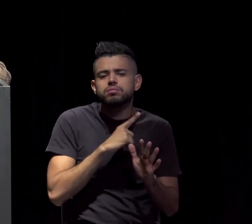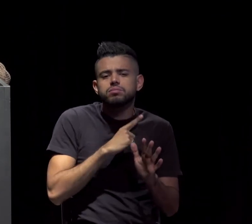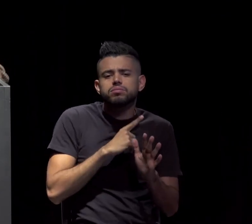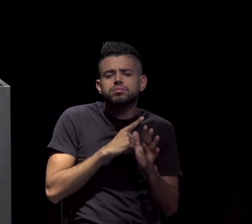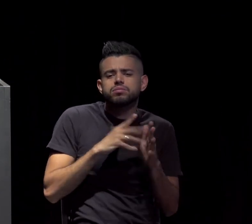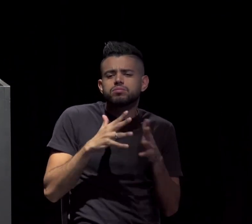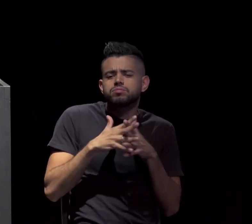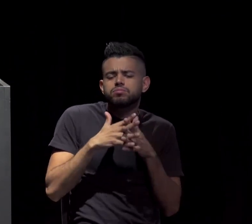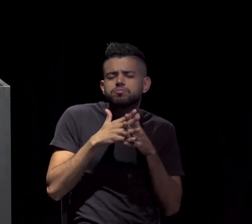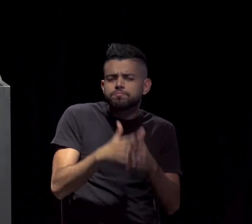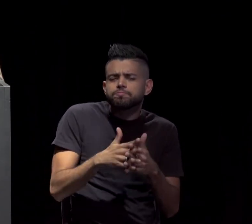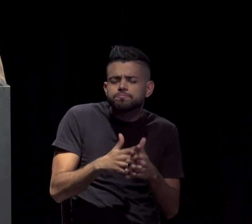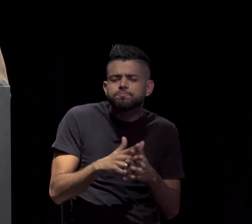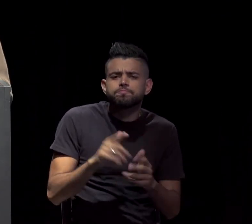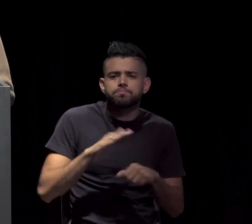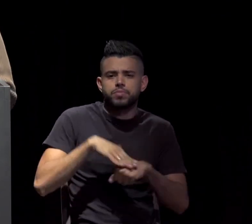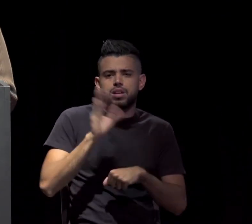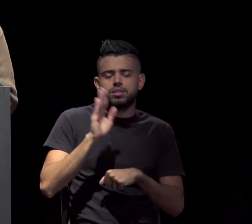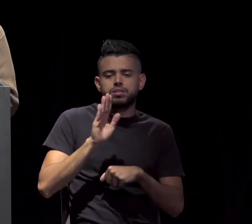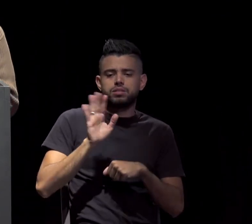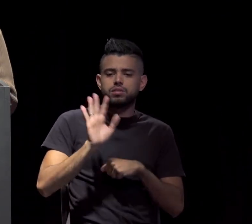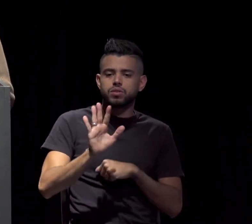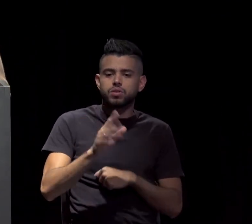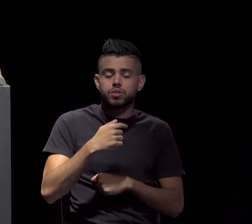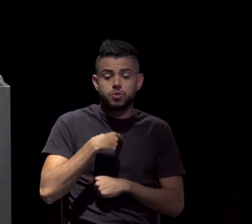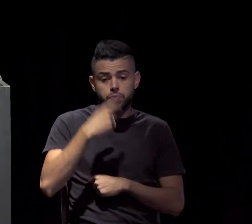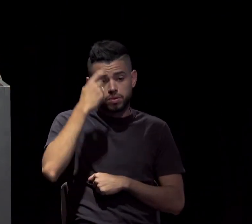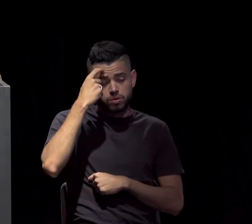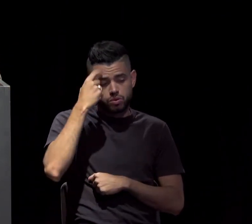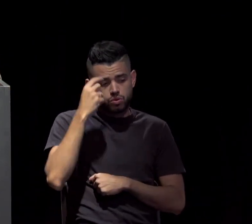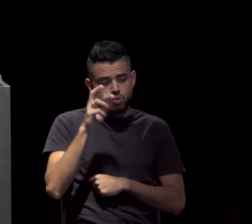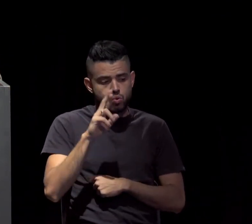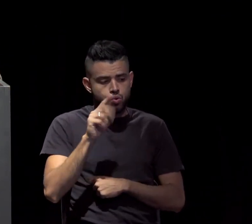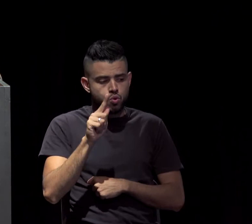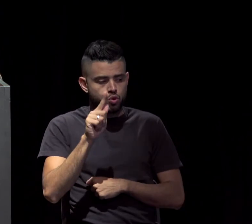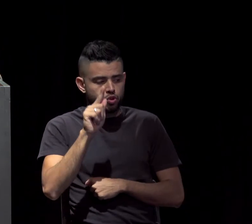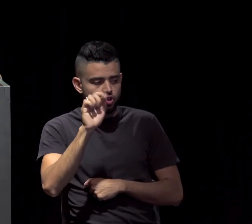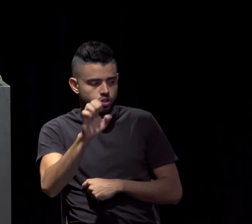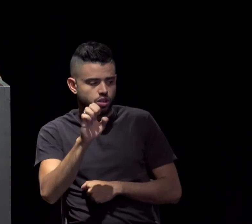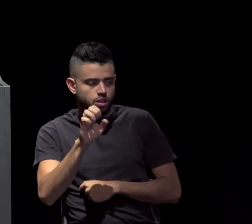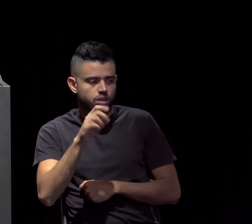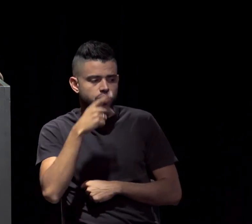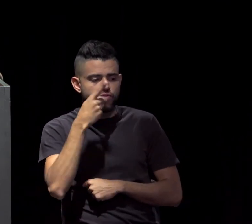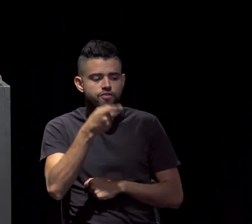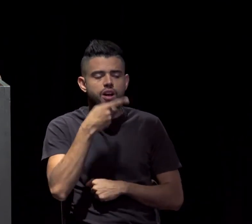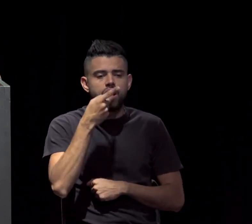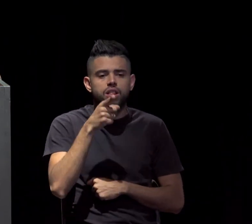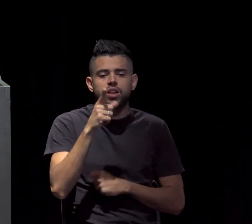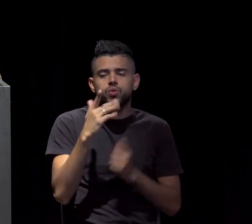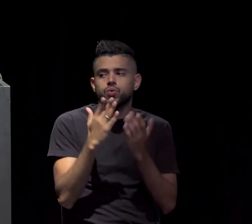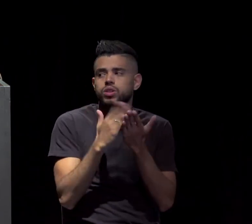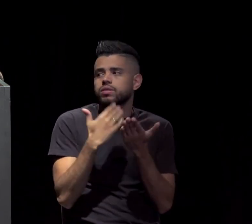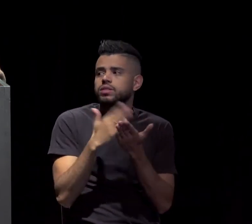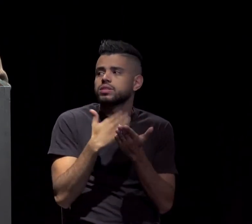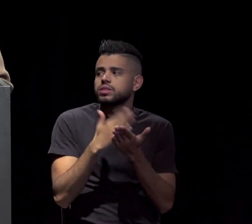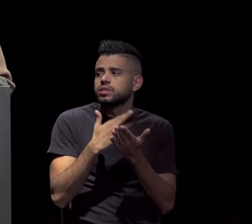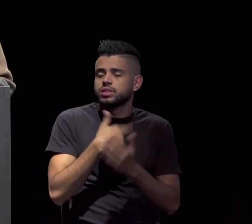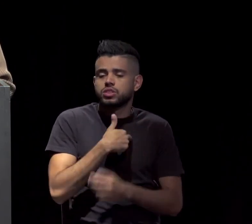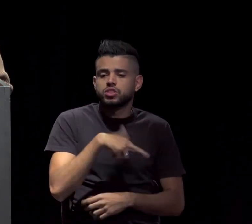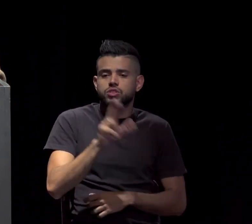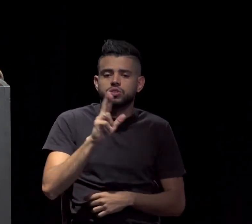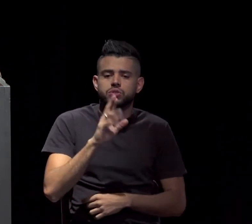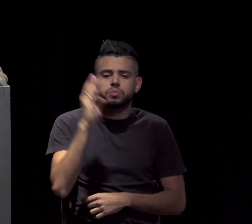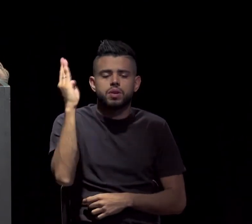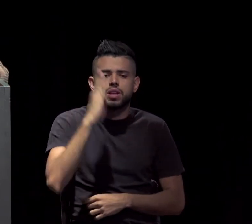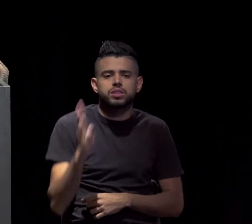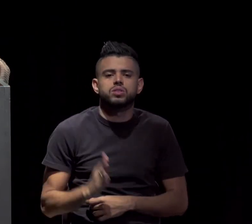faz voltar a uma reflexão importante do Roger Bastide, quando ele, lá no livro, As Religiões Africanas do Brasil,